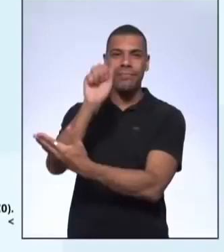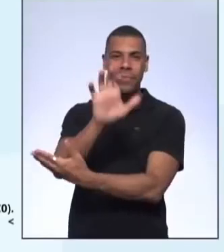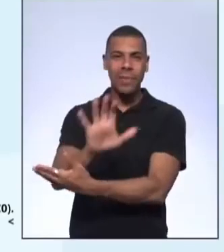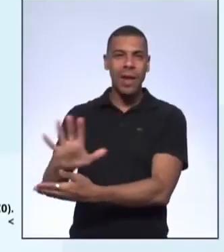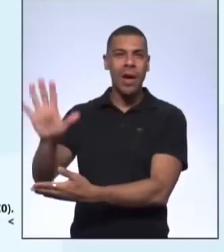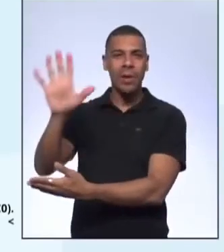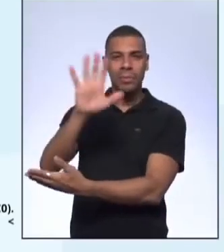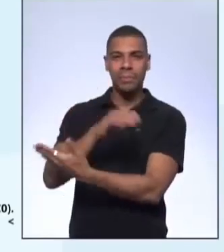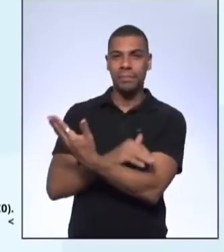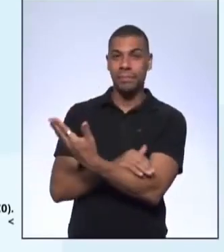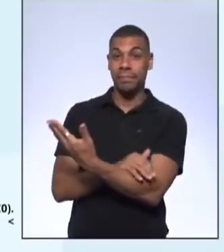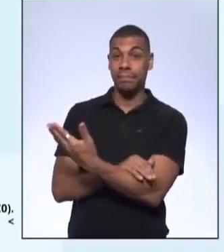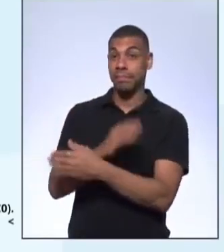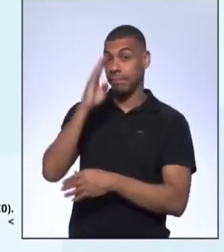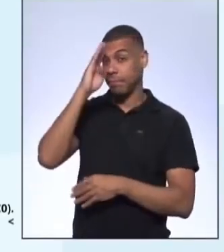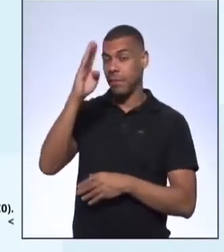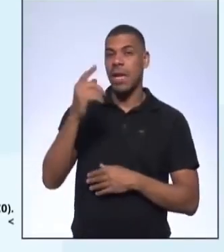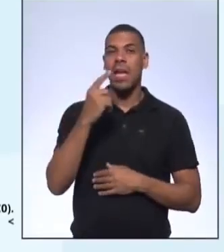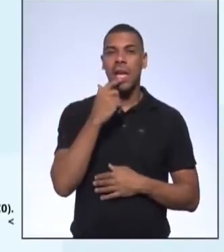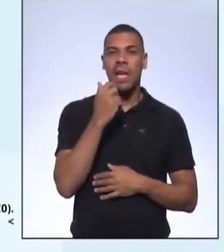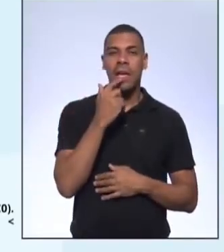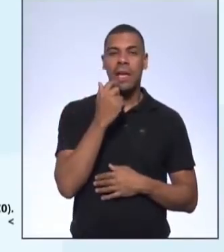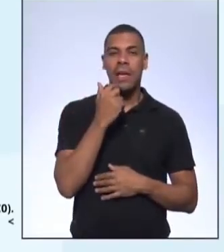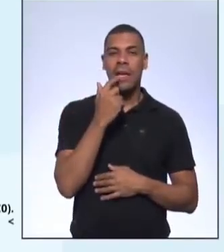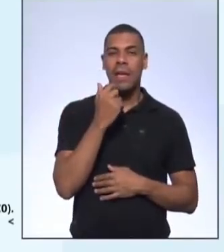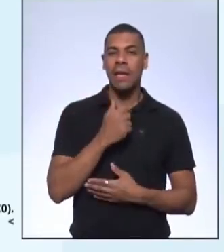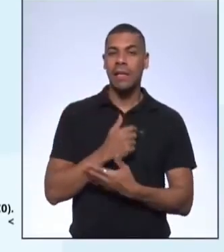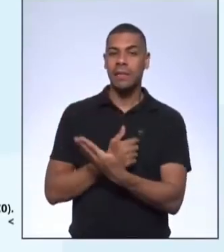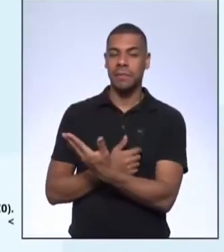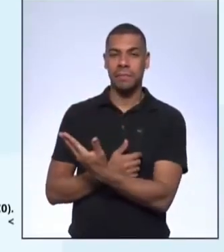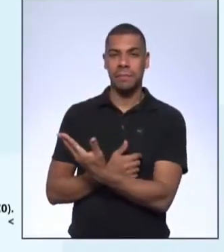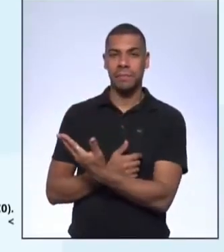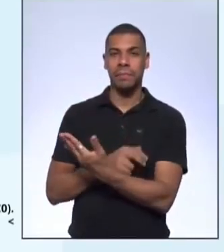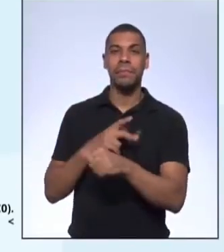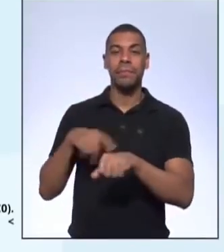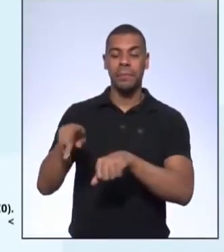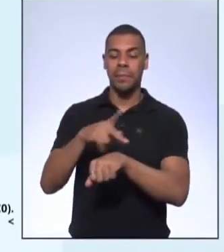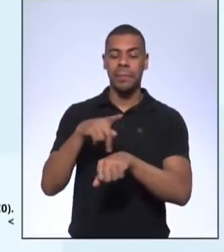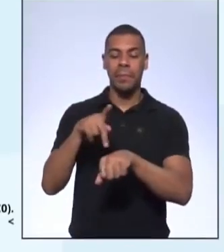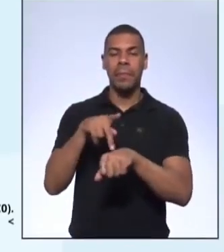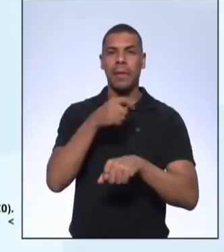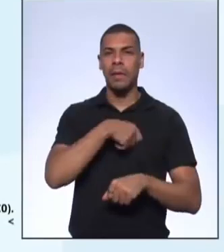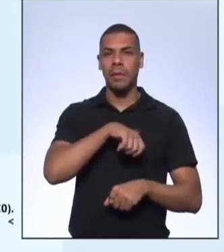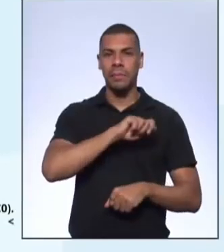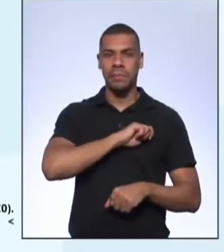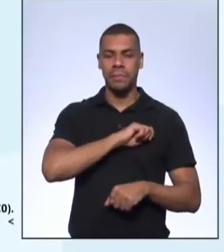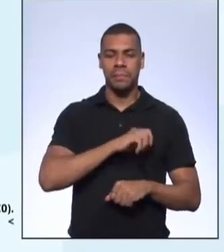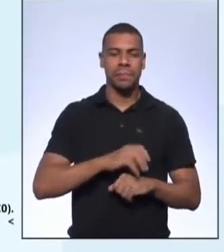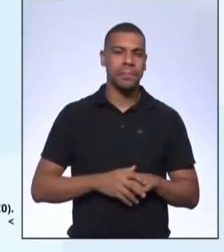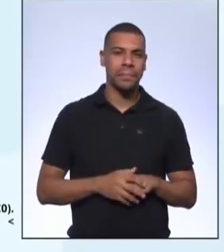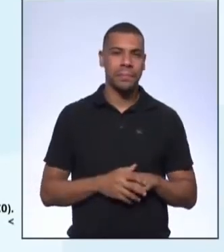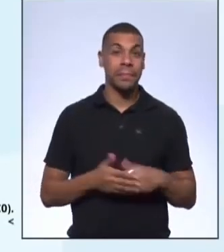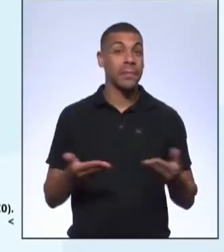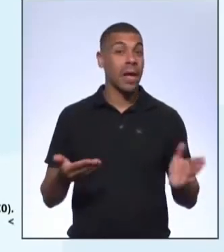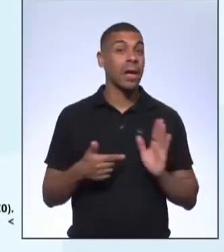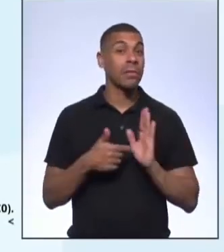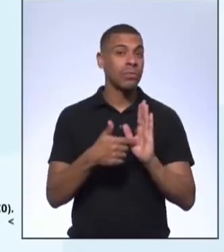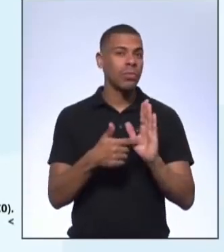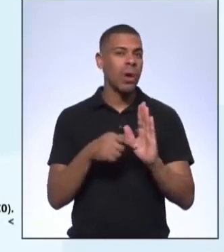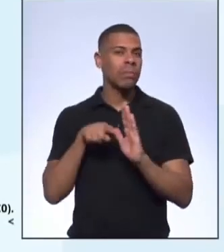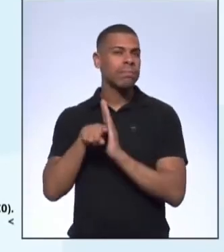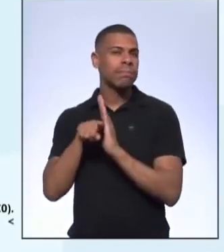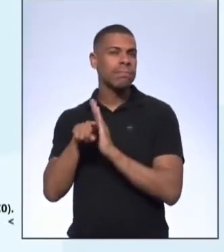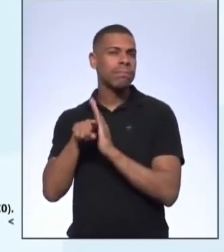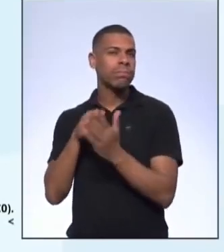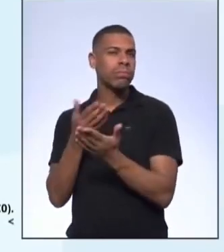e específico, pintadinho de vermelho aí, nós temos a Espanha, né? E agora nós vamos fazer um estudo